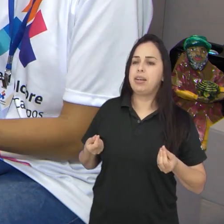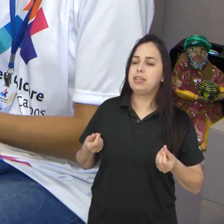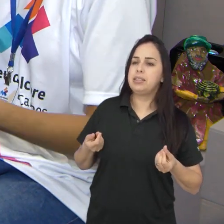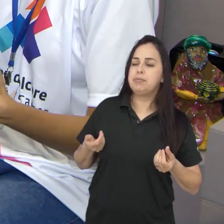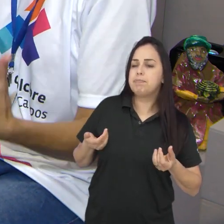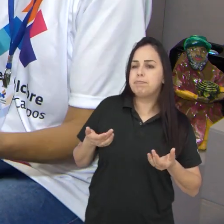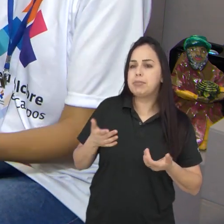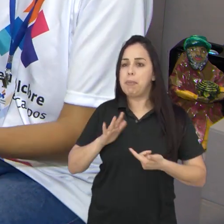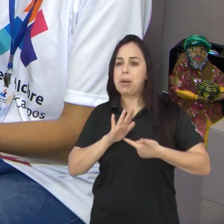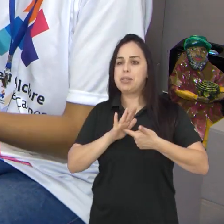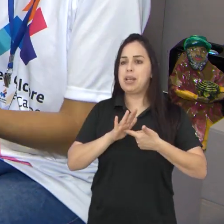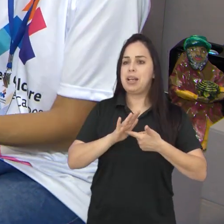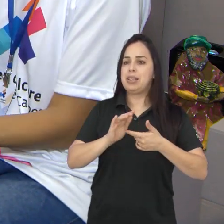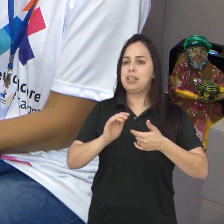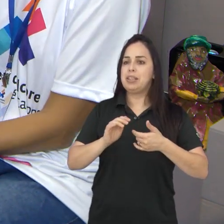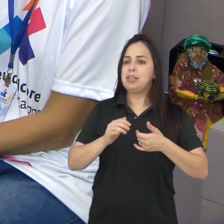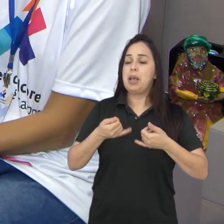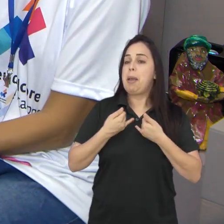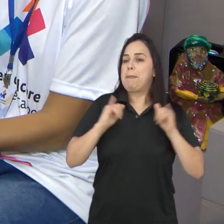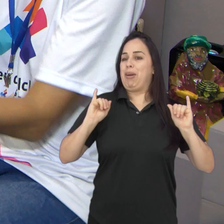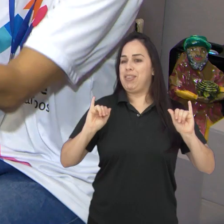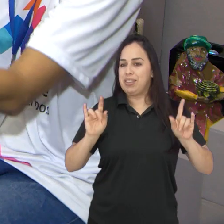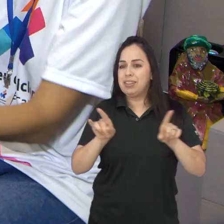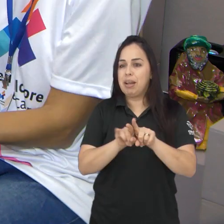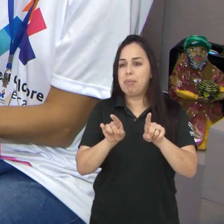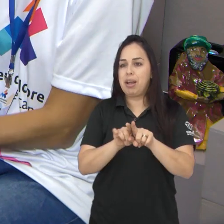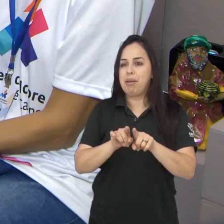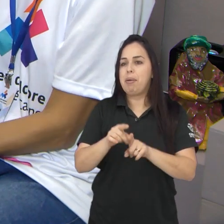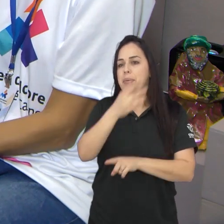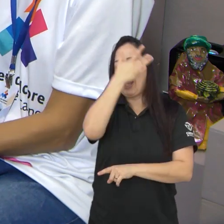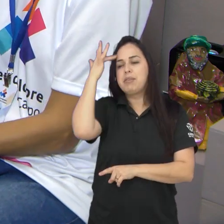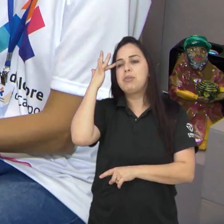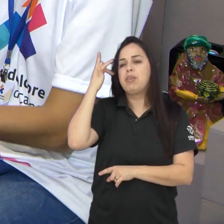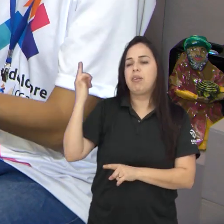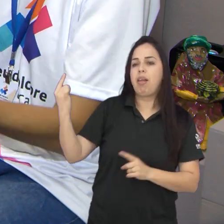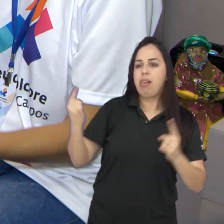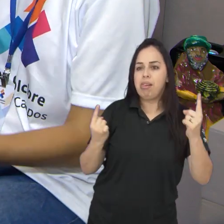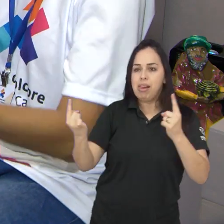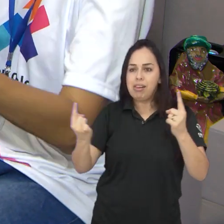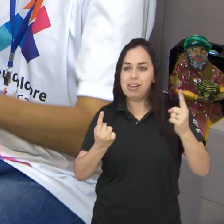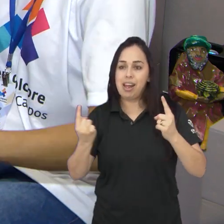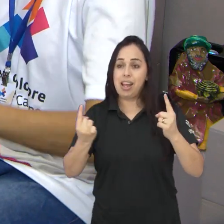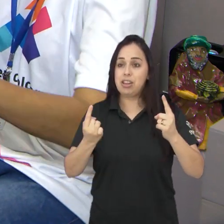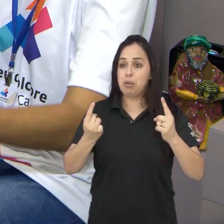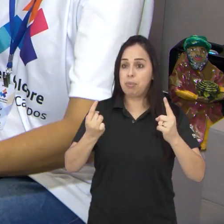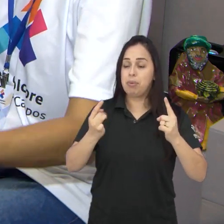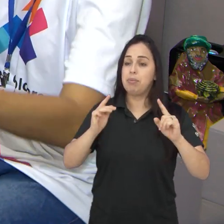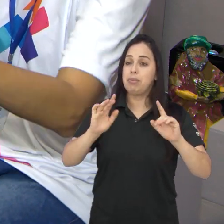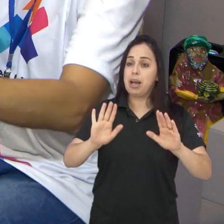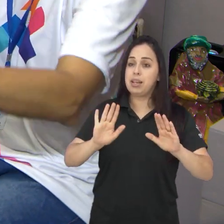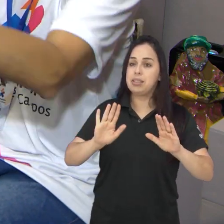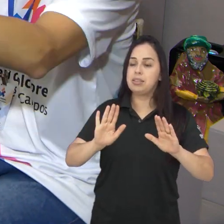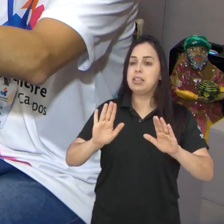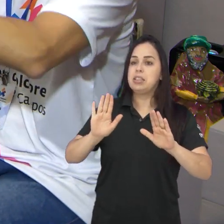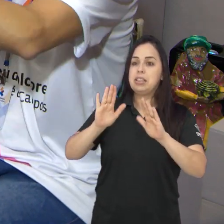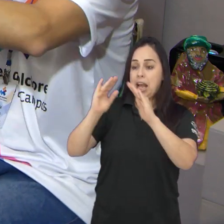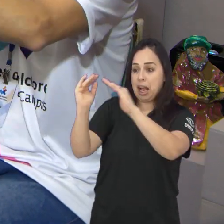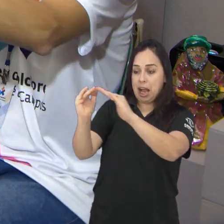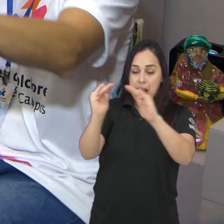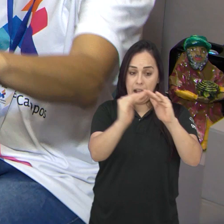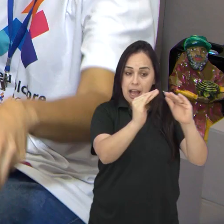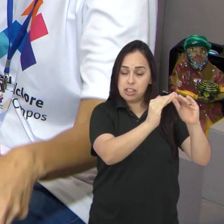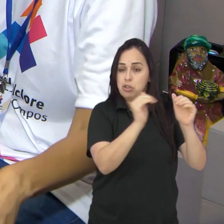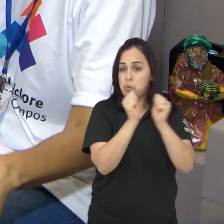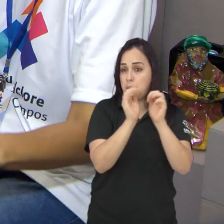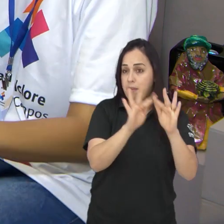espontânea, no sentido de que as pessoas também trazem a sua devoção quando elas vêm para o museu. Mas elas fazem nas suas casas, com